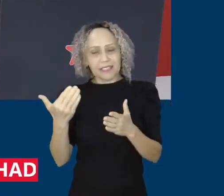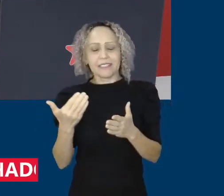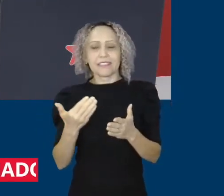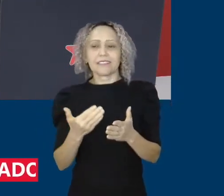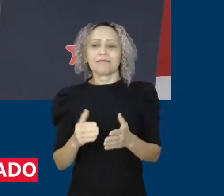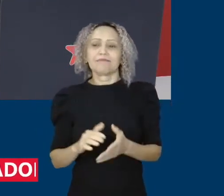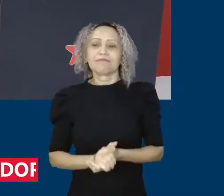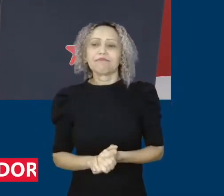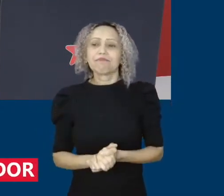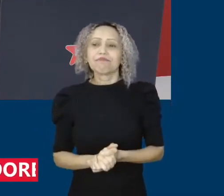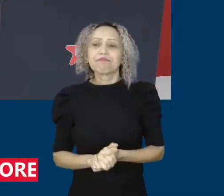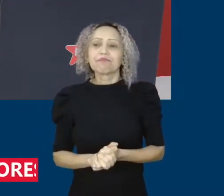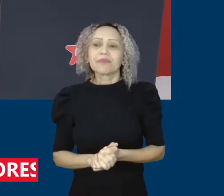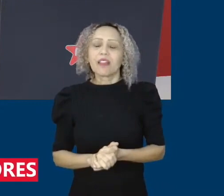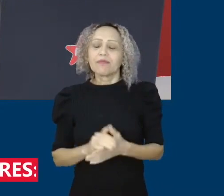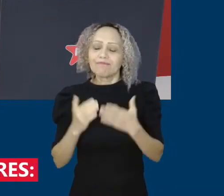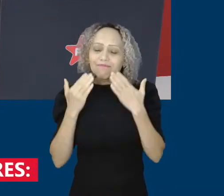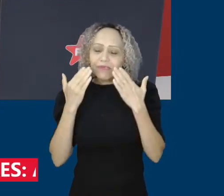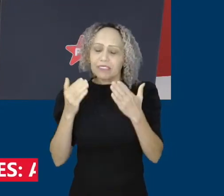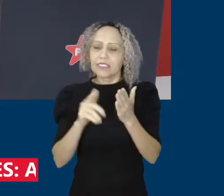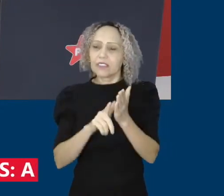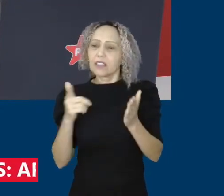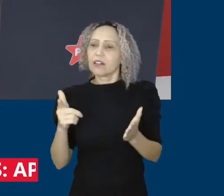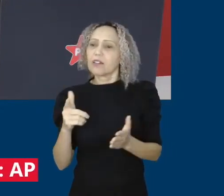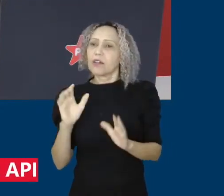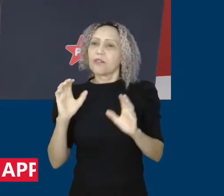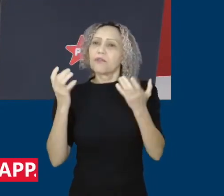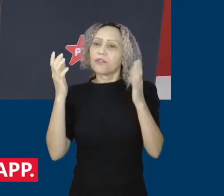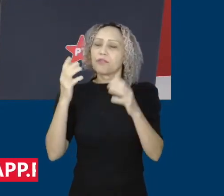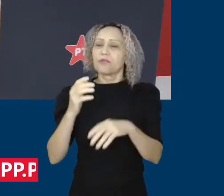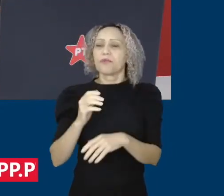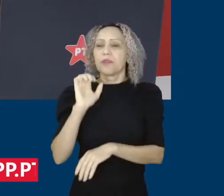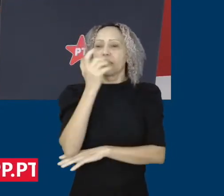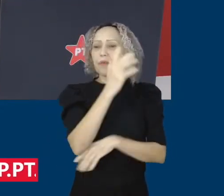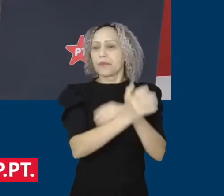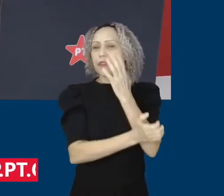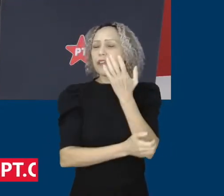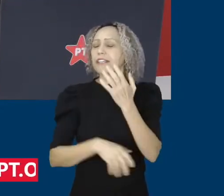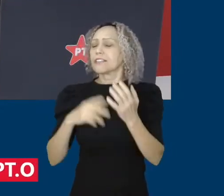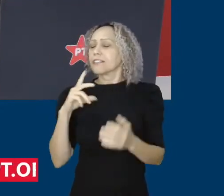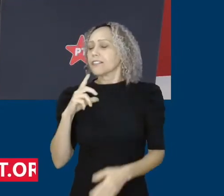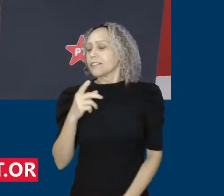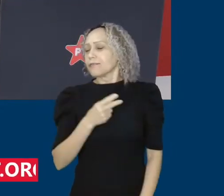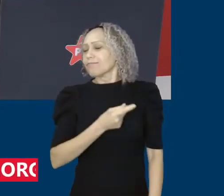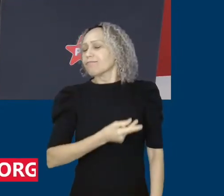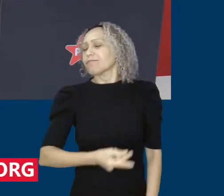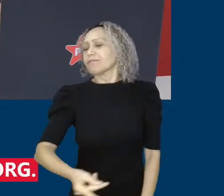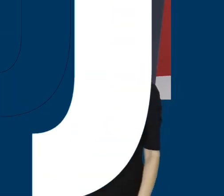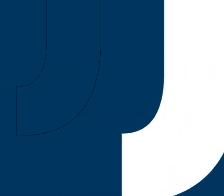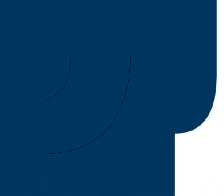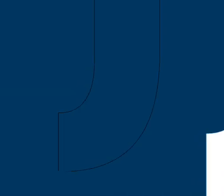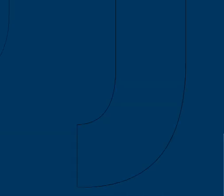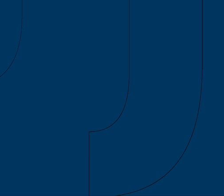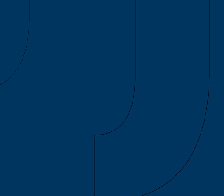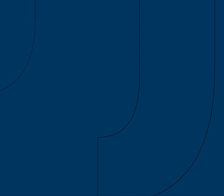ambiente e que a gente tenha um ambiente inteiro algum dia. É isso aí. Obrigada, deputado. Conta com esse espaço. Bom dia.